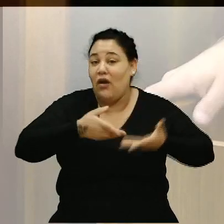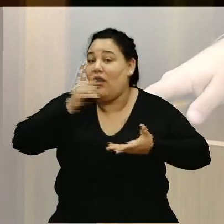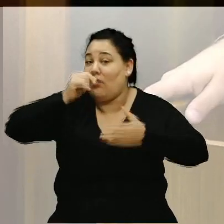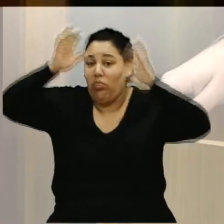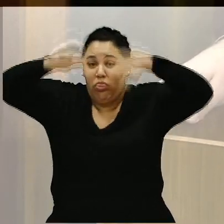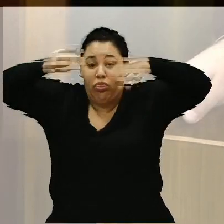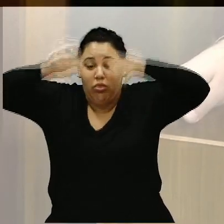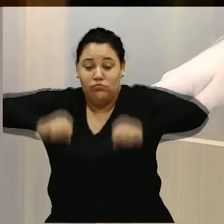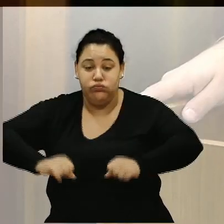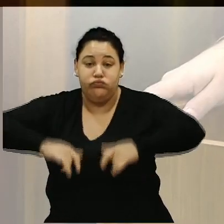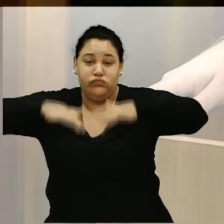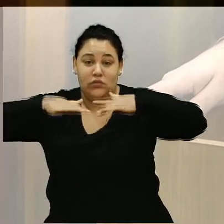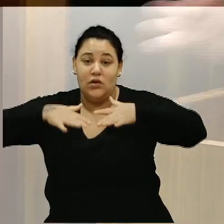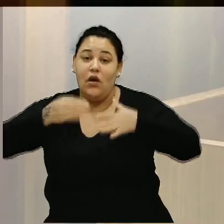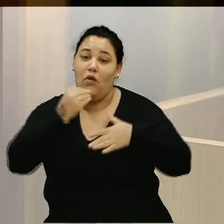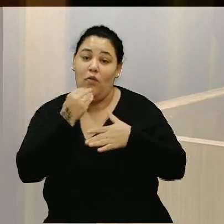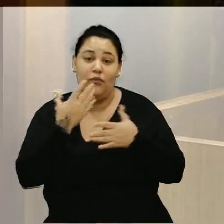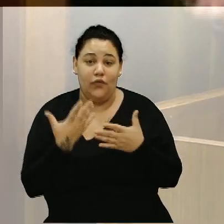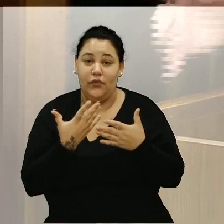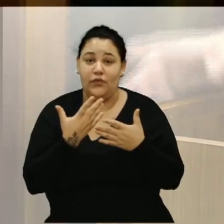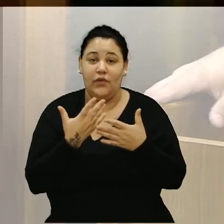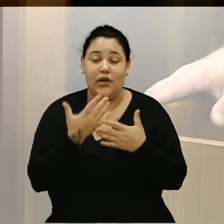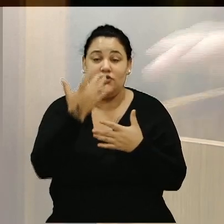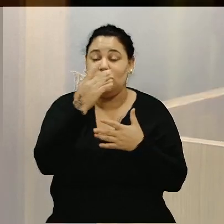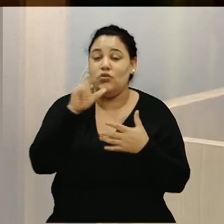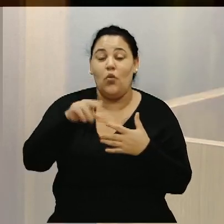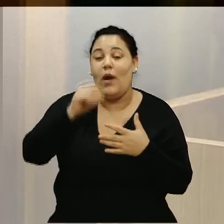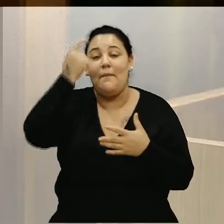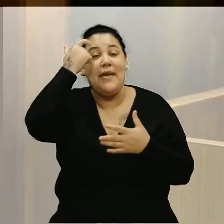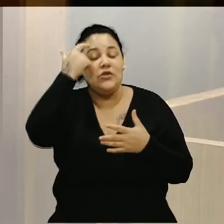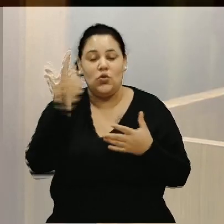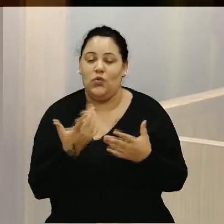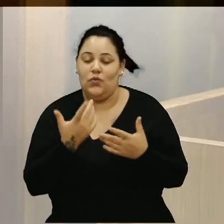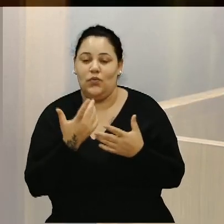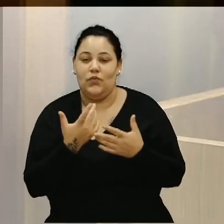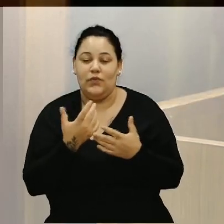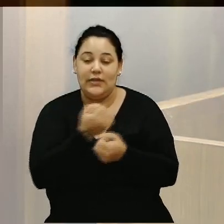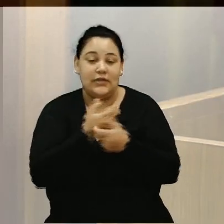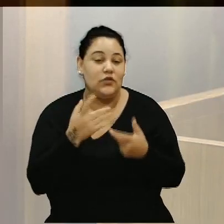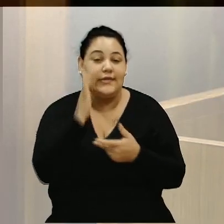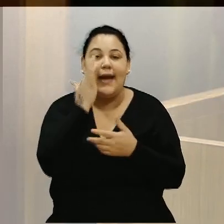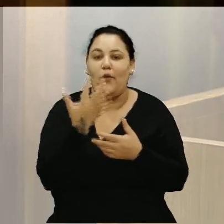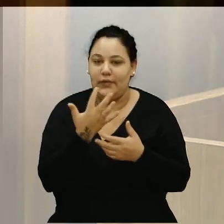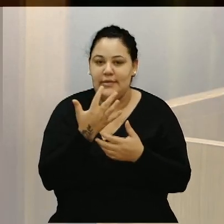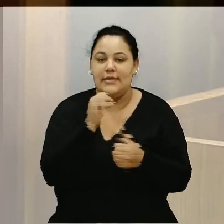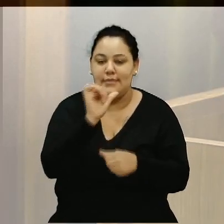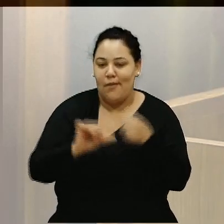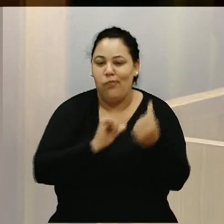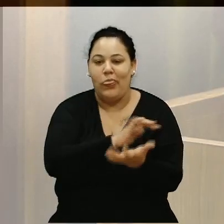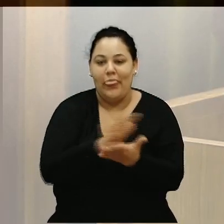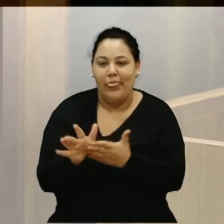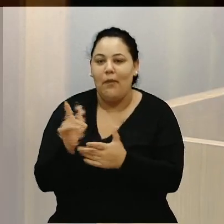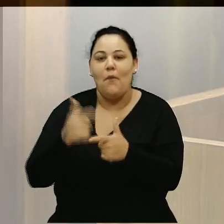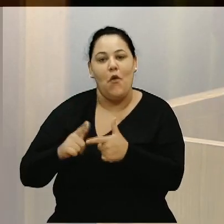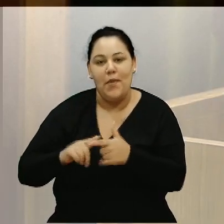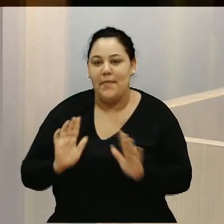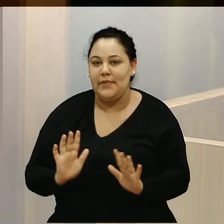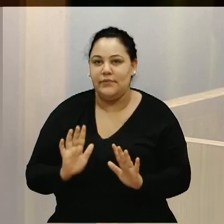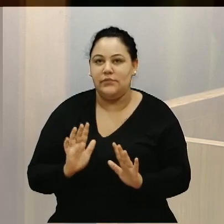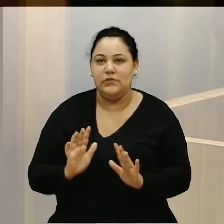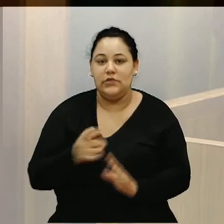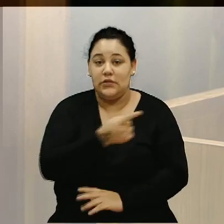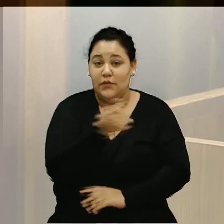logicamente, nunca se pensou que essas situações virariam problemas. Isso é para a gente